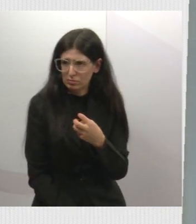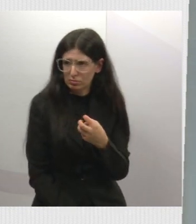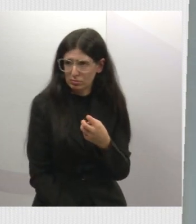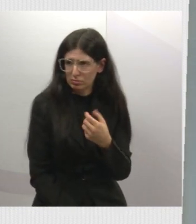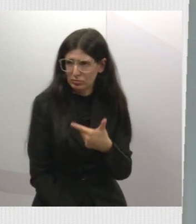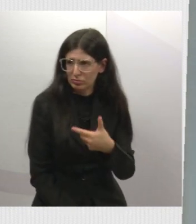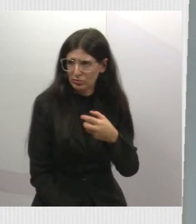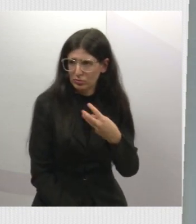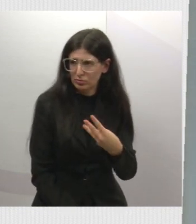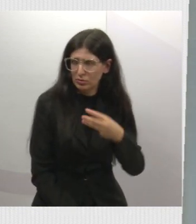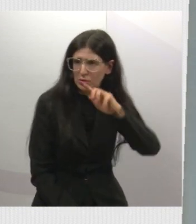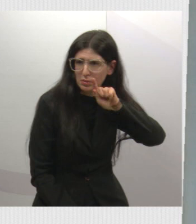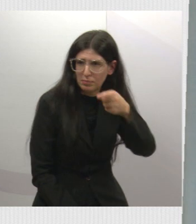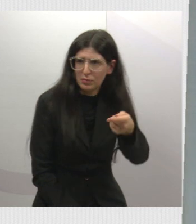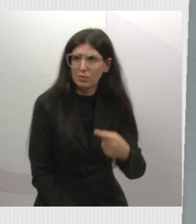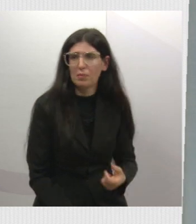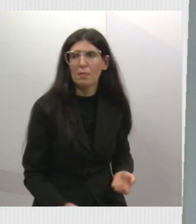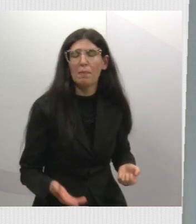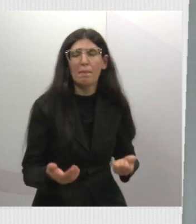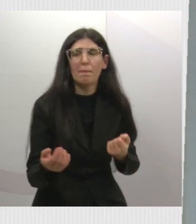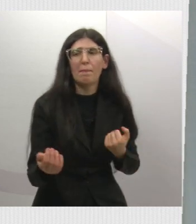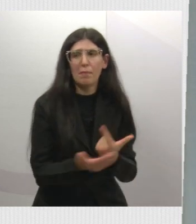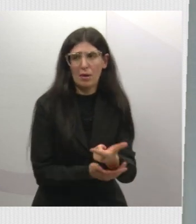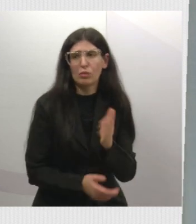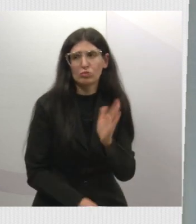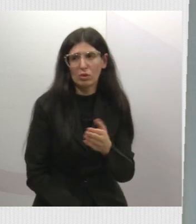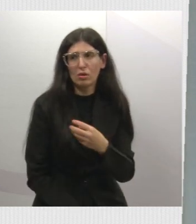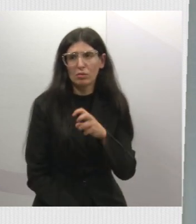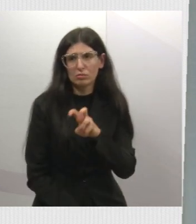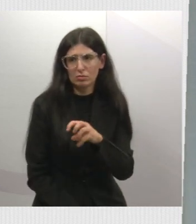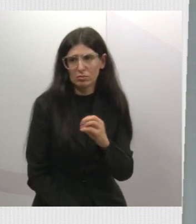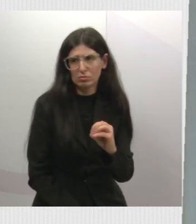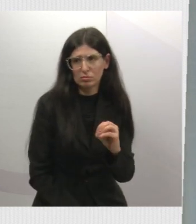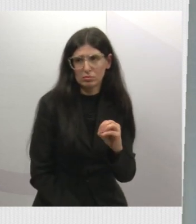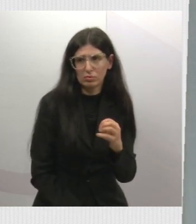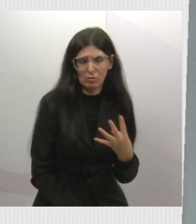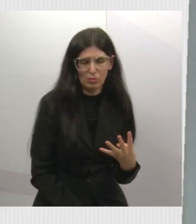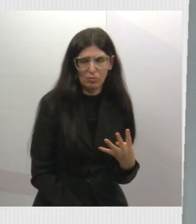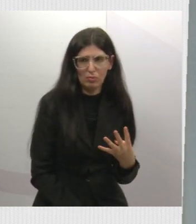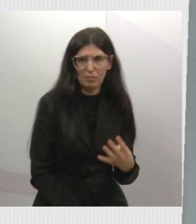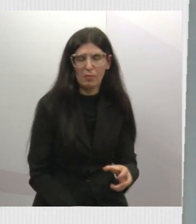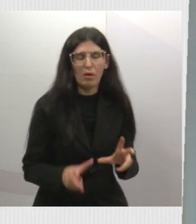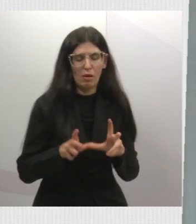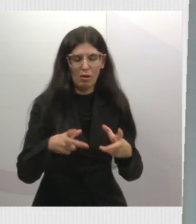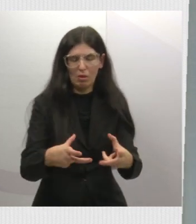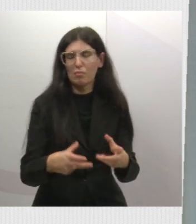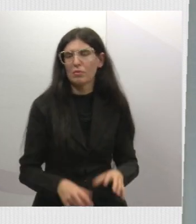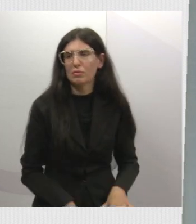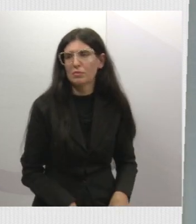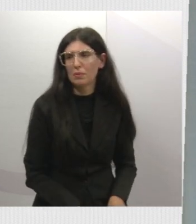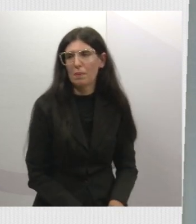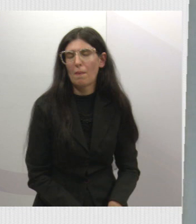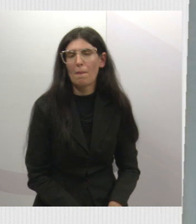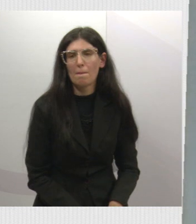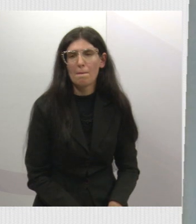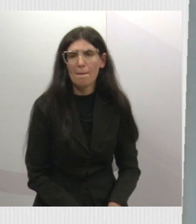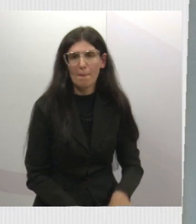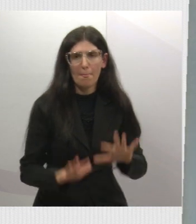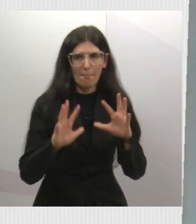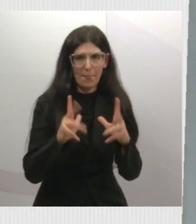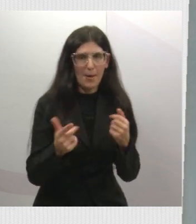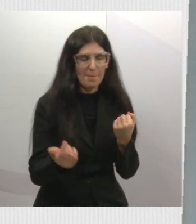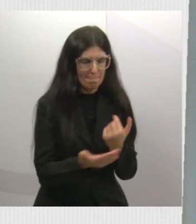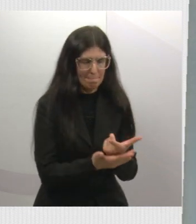523.355 e foi pago 504. Praticamente, a Câmara quitou também todos os empenhos que